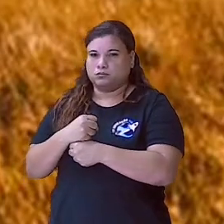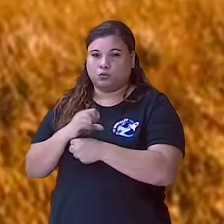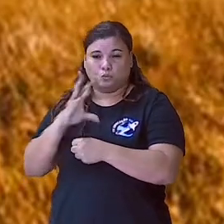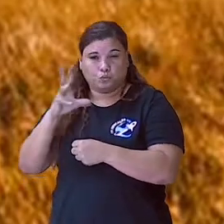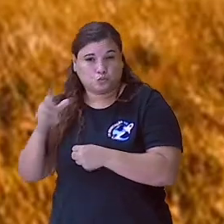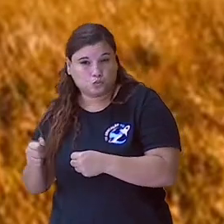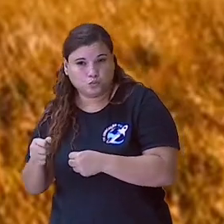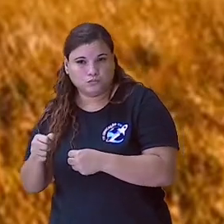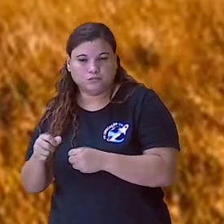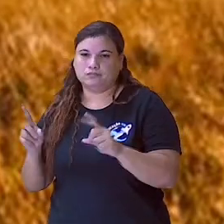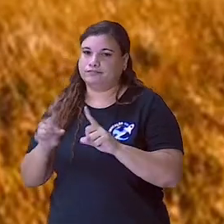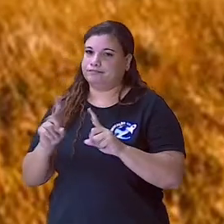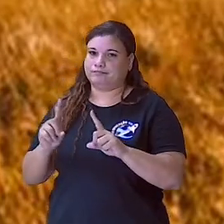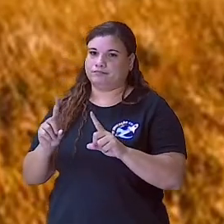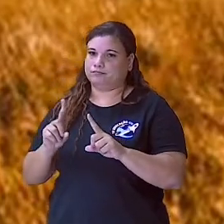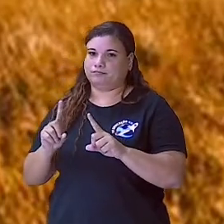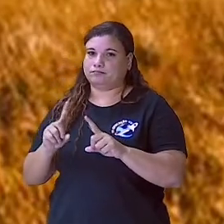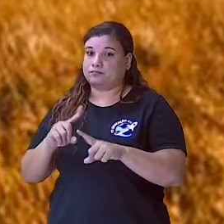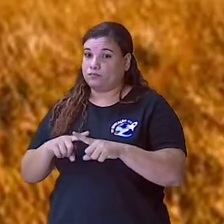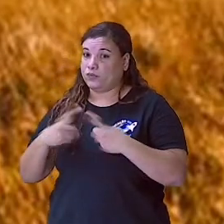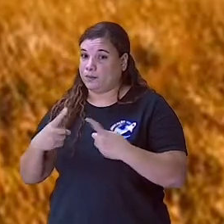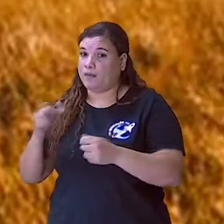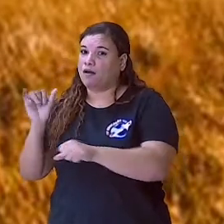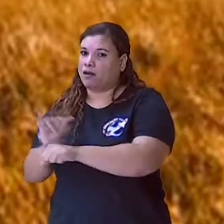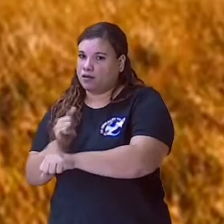grandemente explorada.